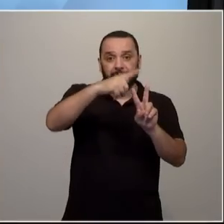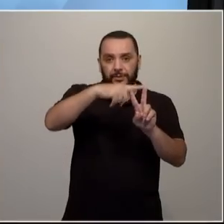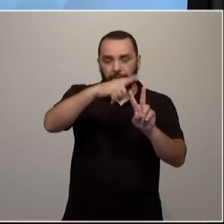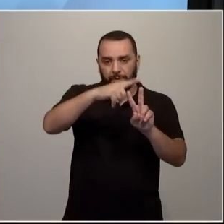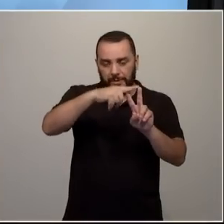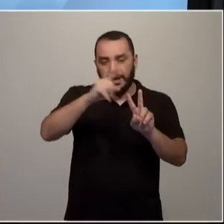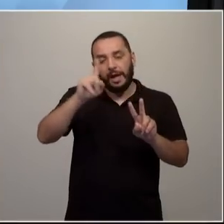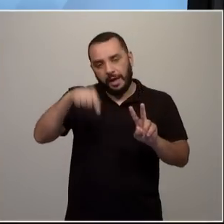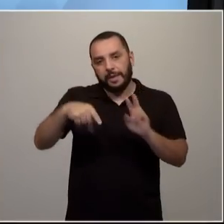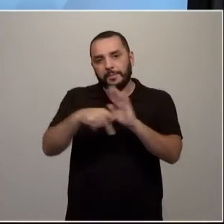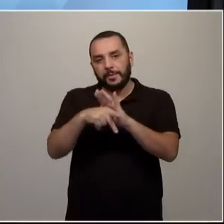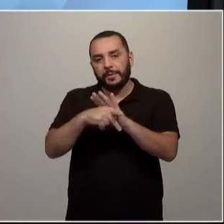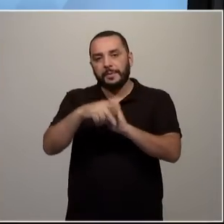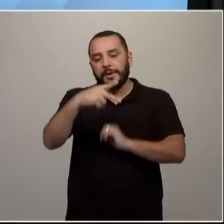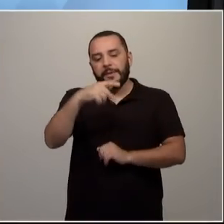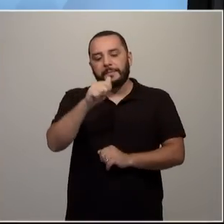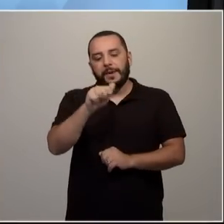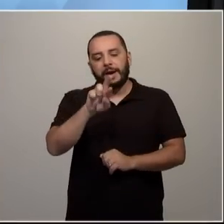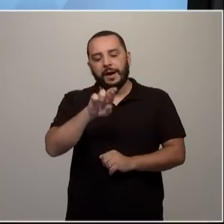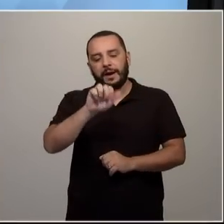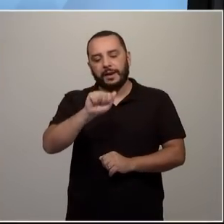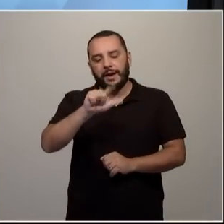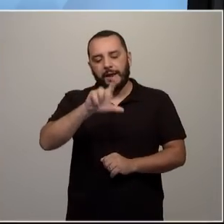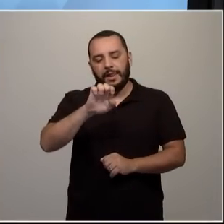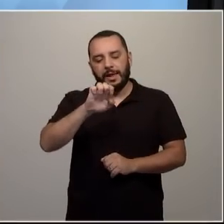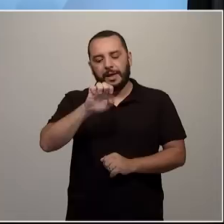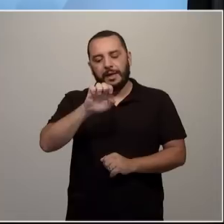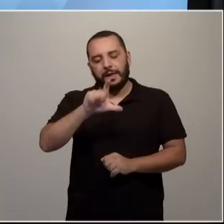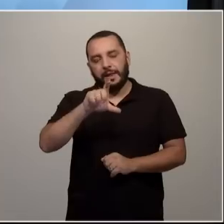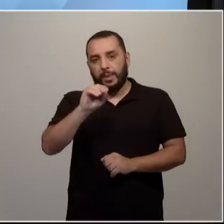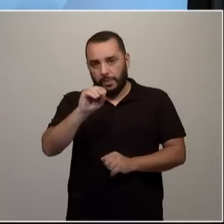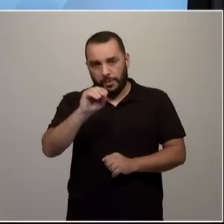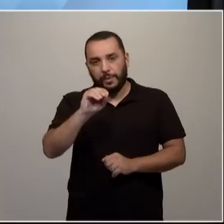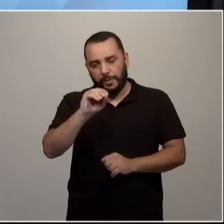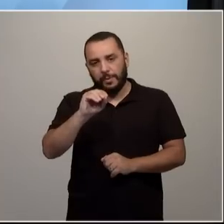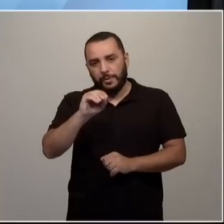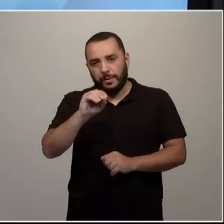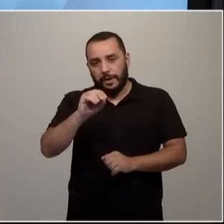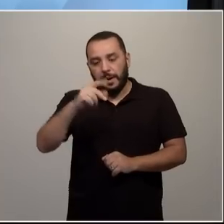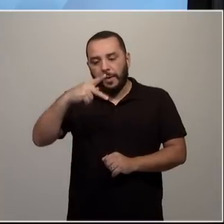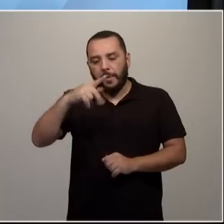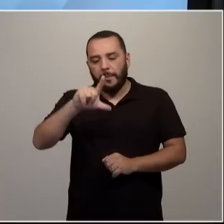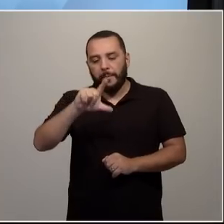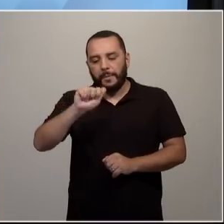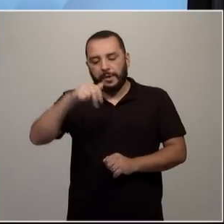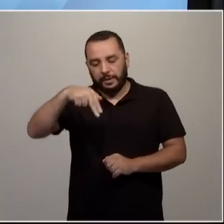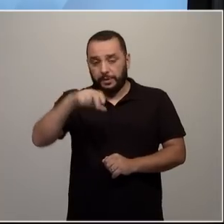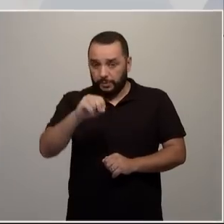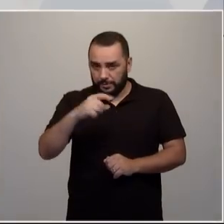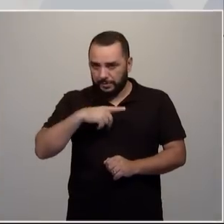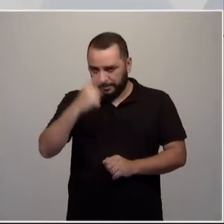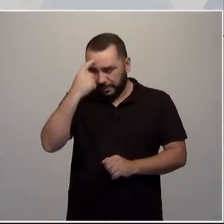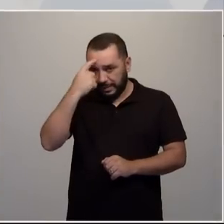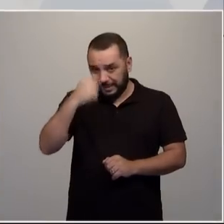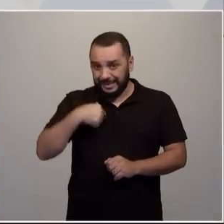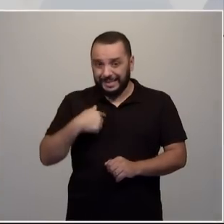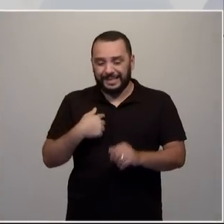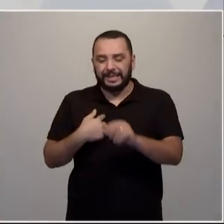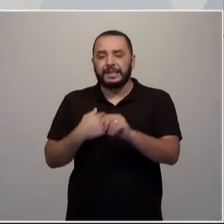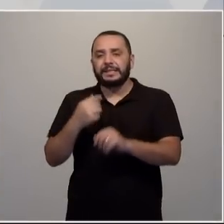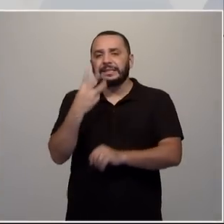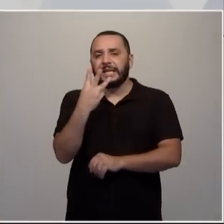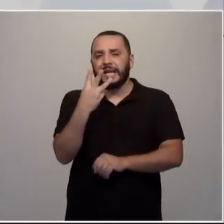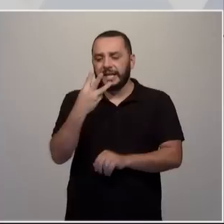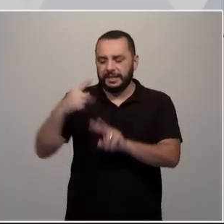coisa sutil. Imagine que eu forneça para vocês 3 vetores, mas um deles está